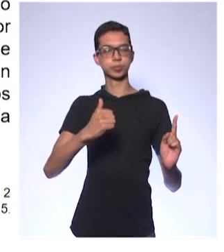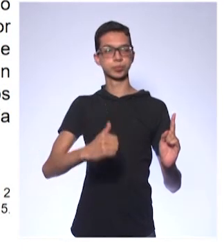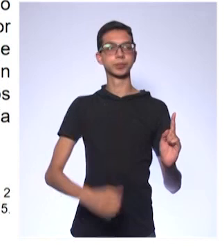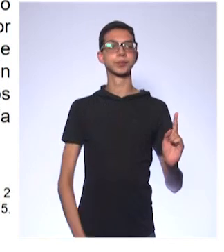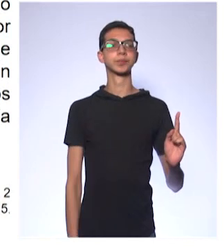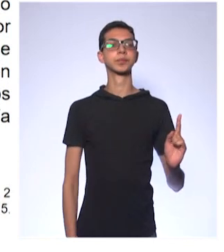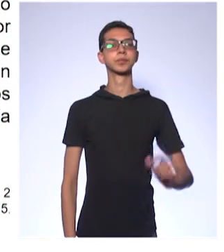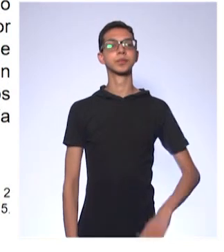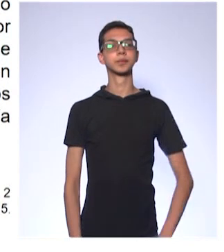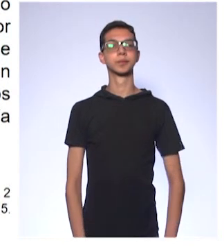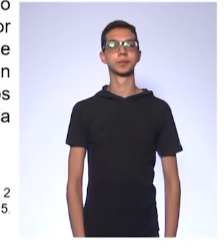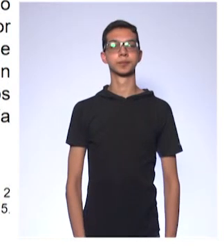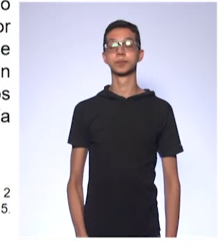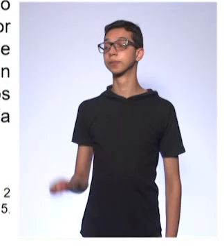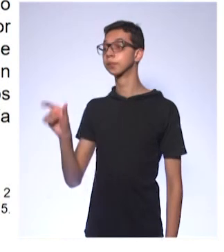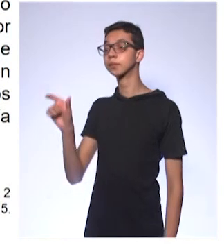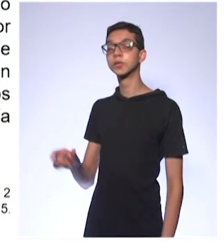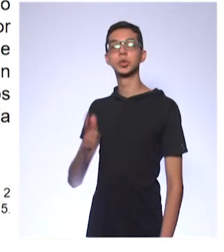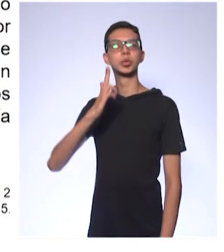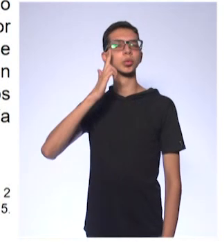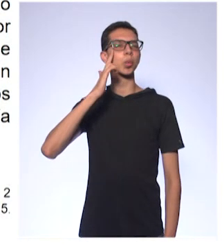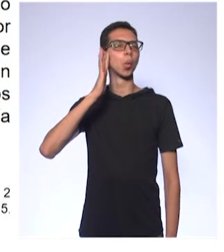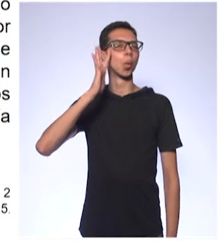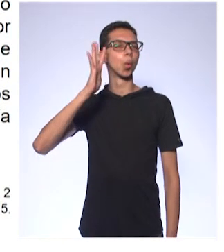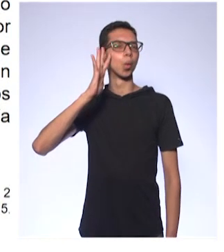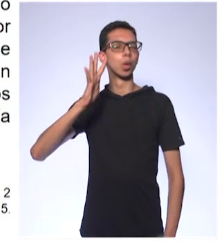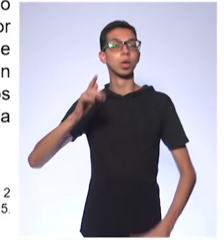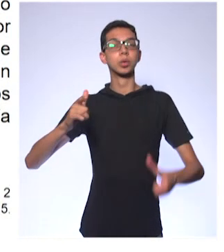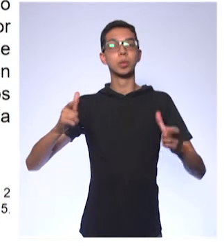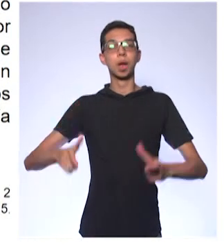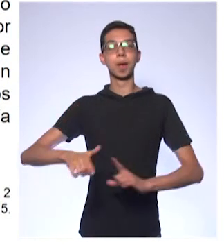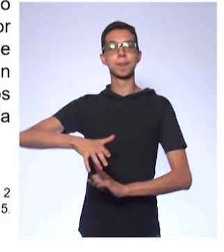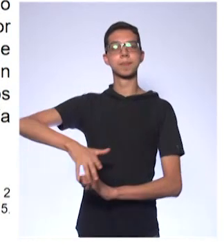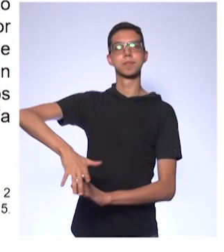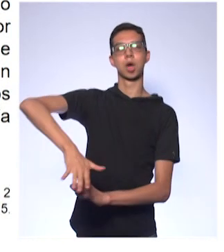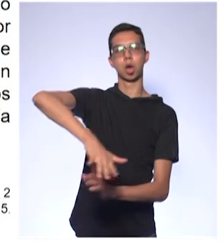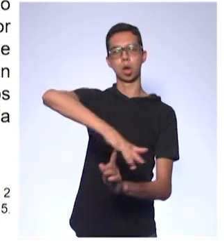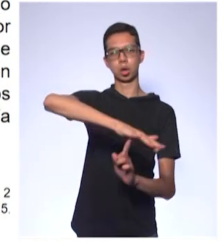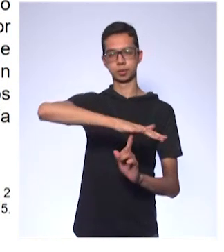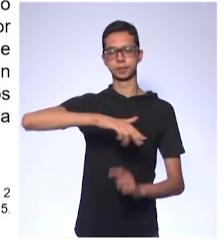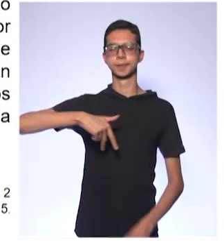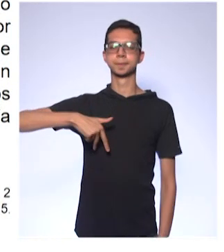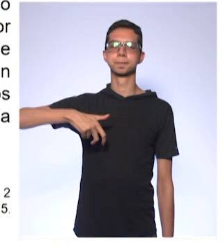Havia sonhado que atravessava um bosque de